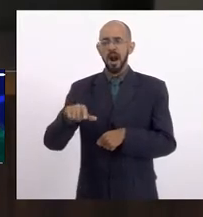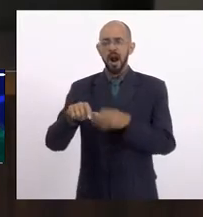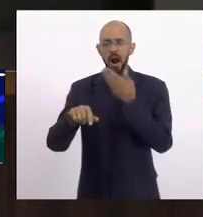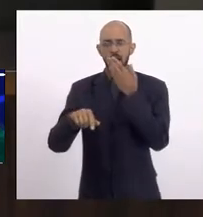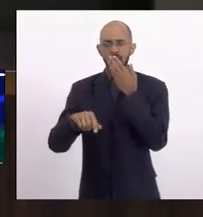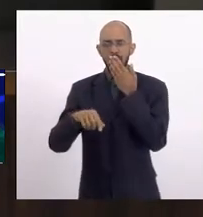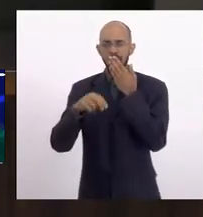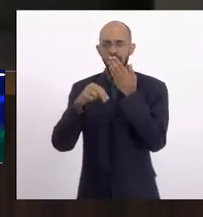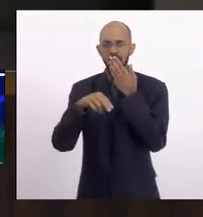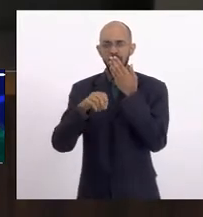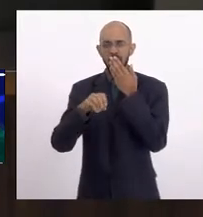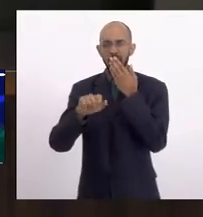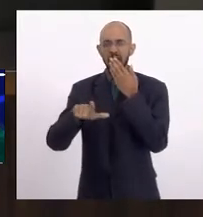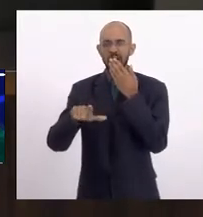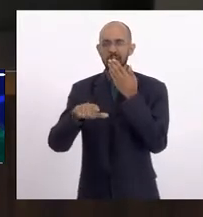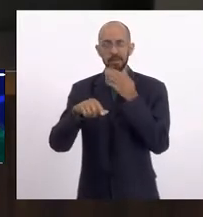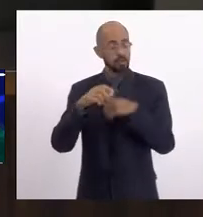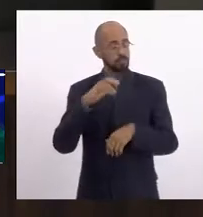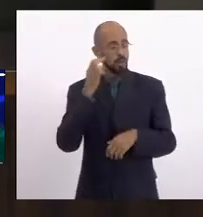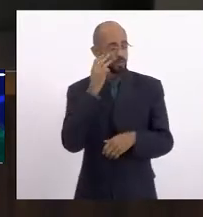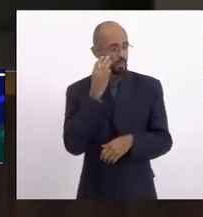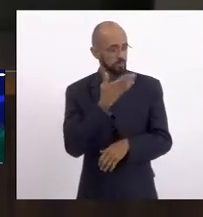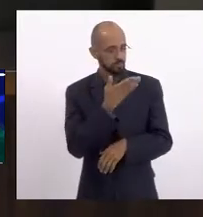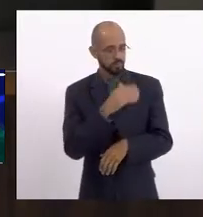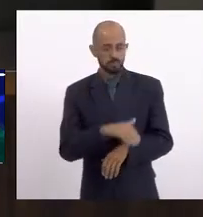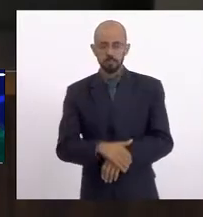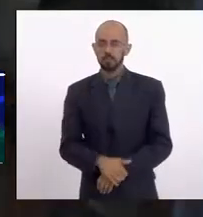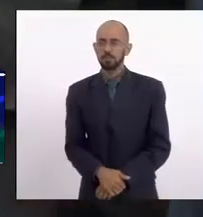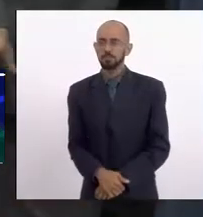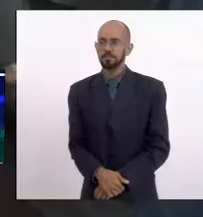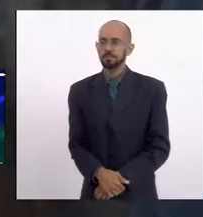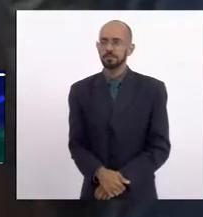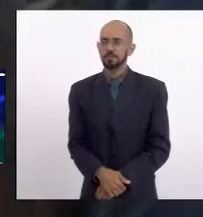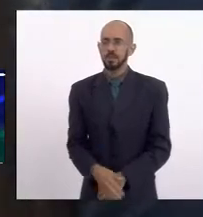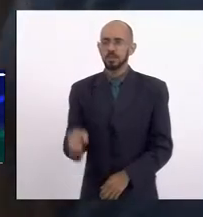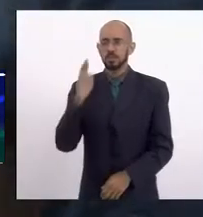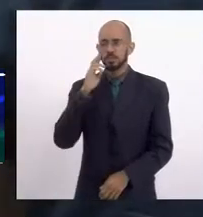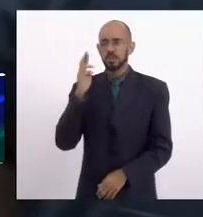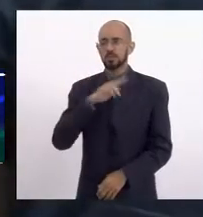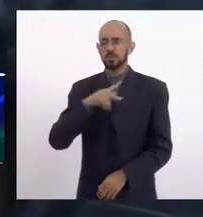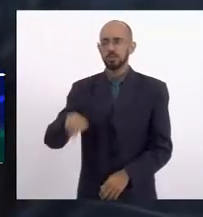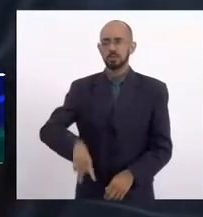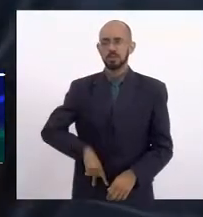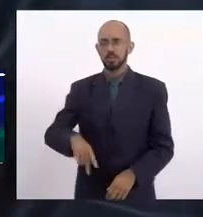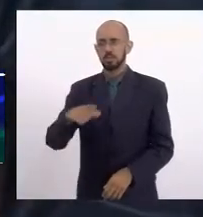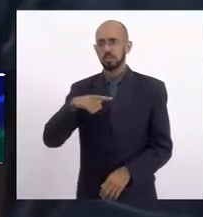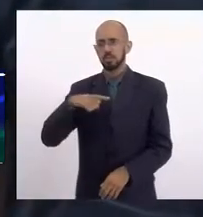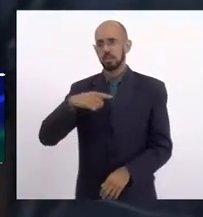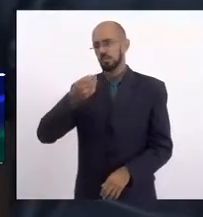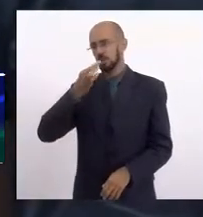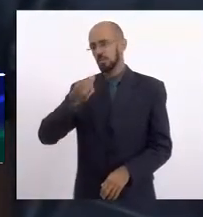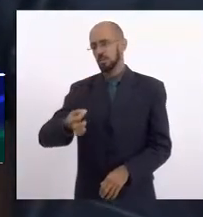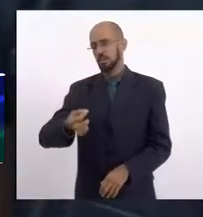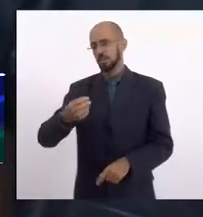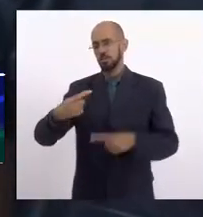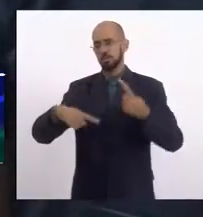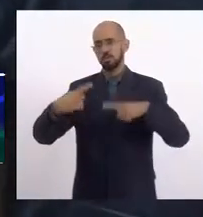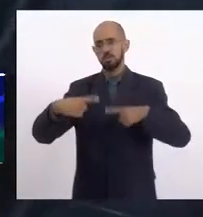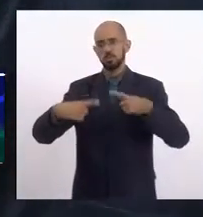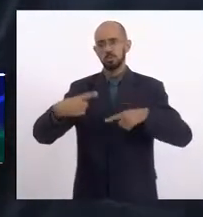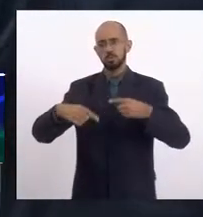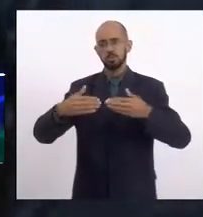Noel de Carvalho Deputado Roberto Carneiro o senhor presidente Como já disse aqui eu tenho uma posição politicamente